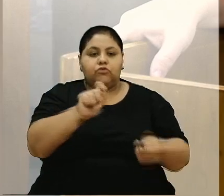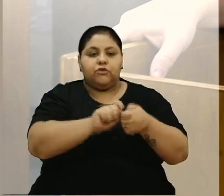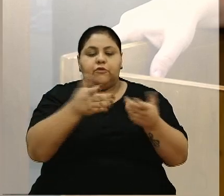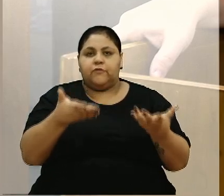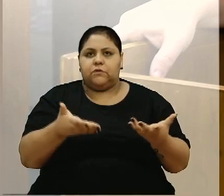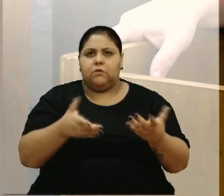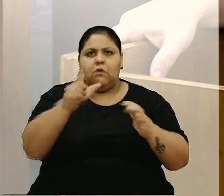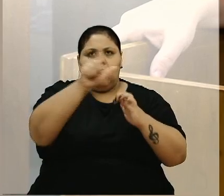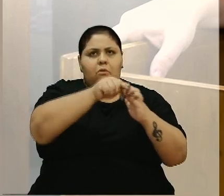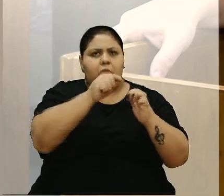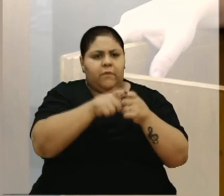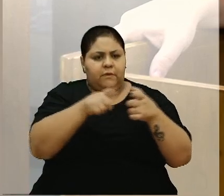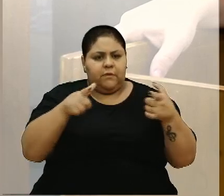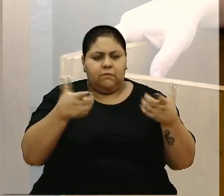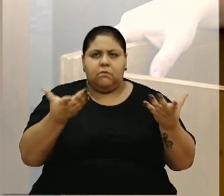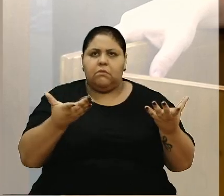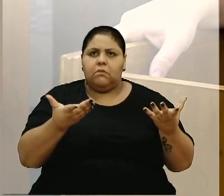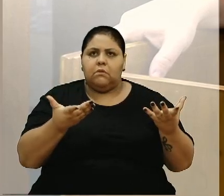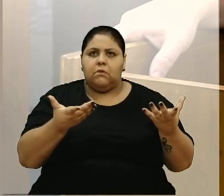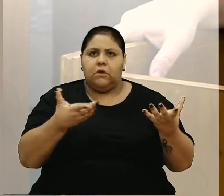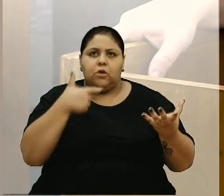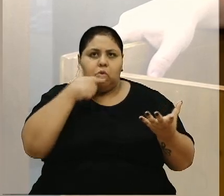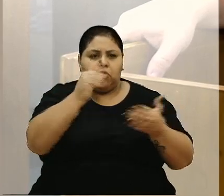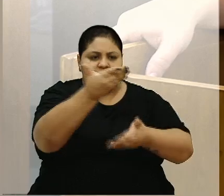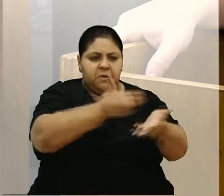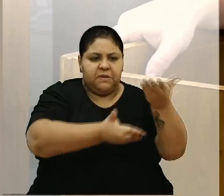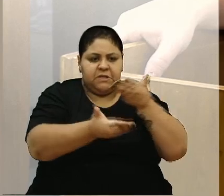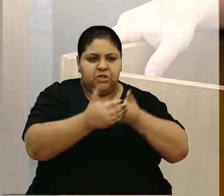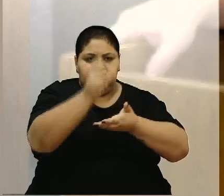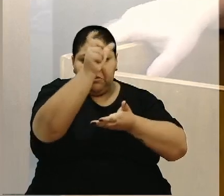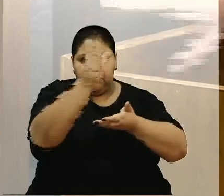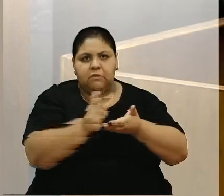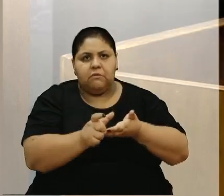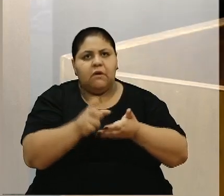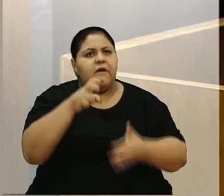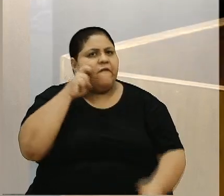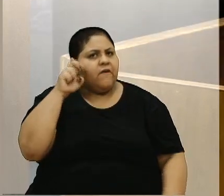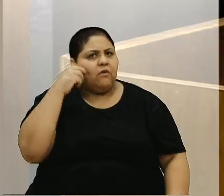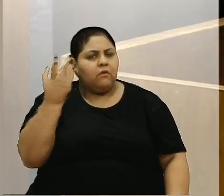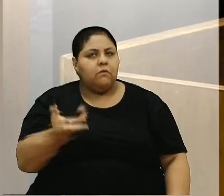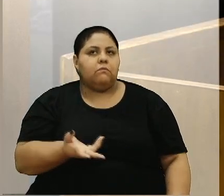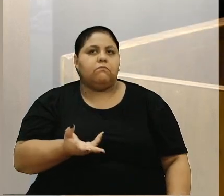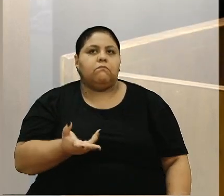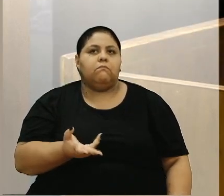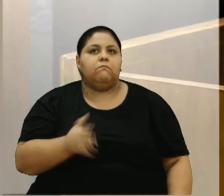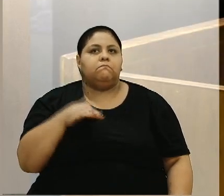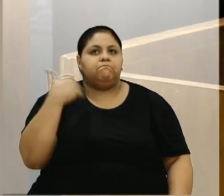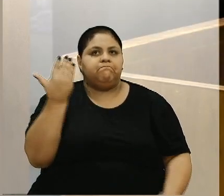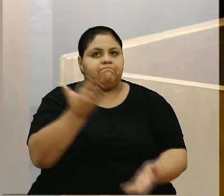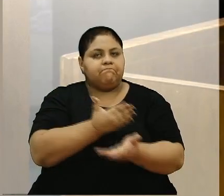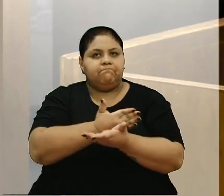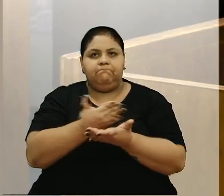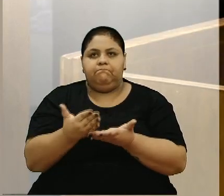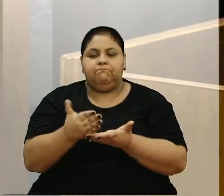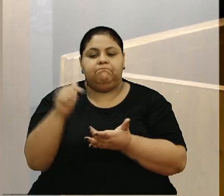desse tamanho, que deve ser de grande porte, não conseguiu até agora fazer, é vergonha. Então, vocês não estão